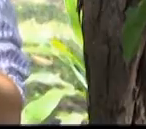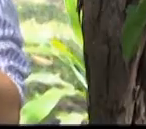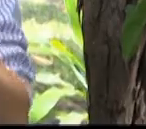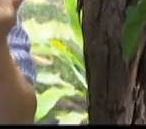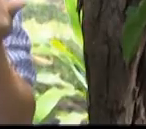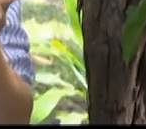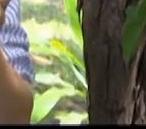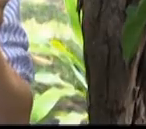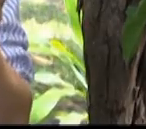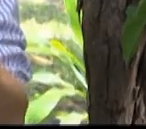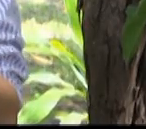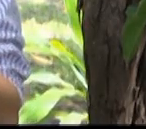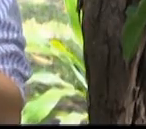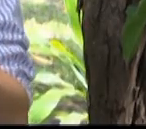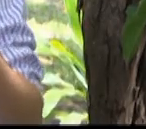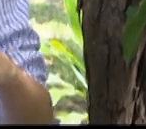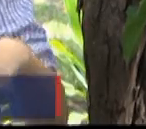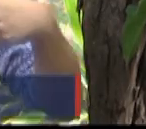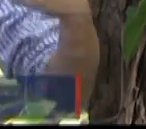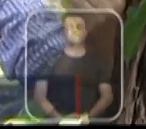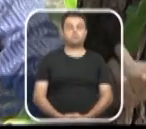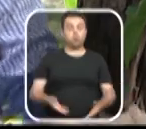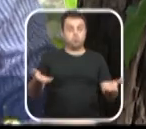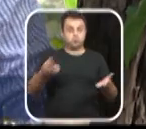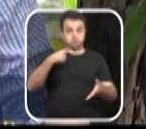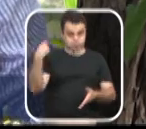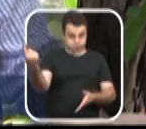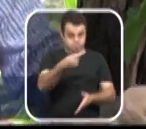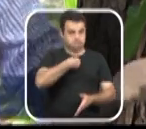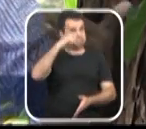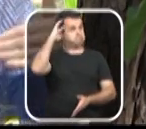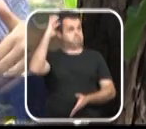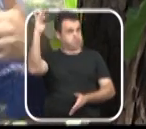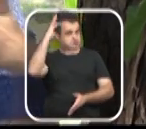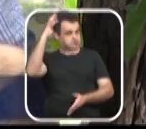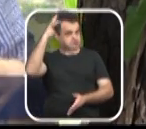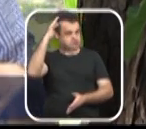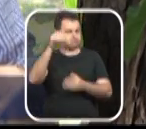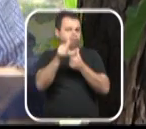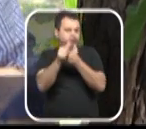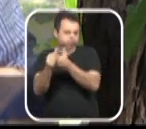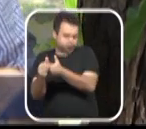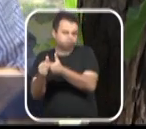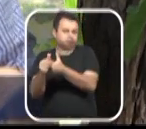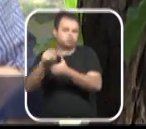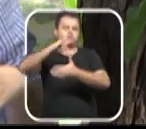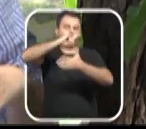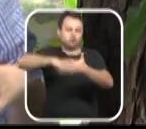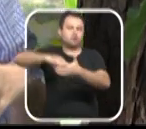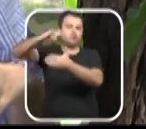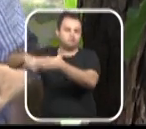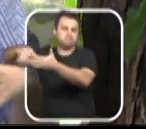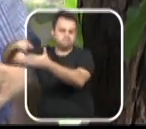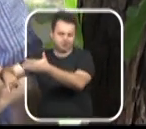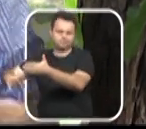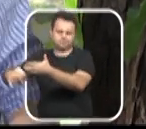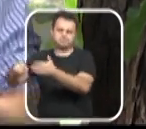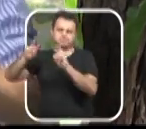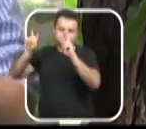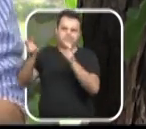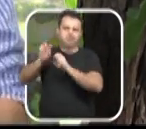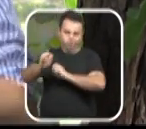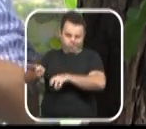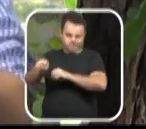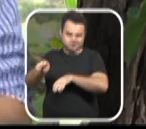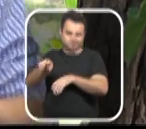A gente parte hoje de uma premissa, até sustentada em documentos educacionais vigentes, de uma criança que